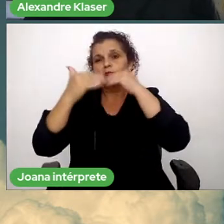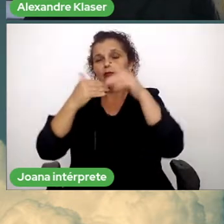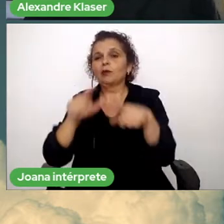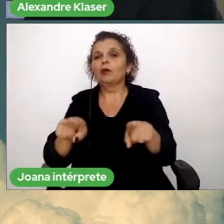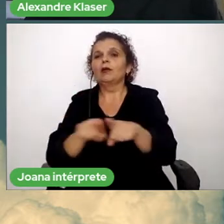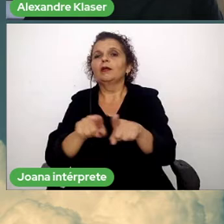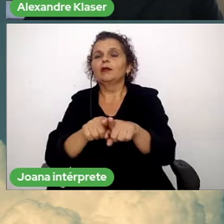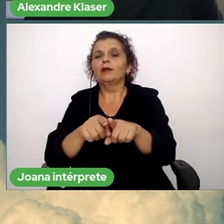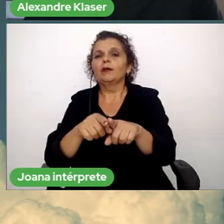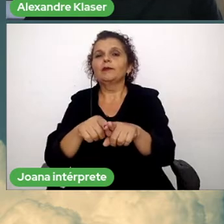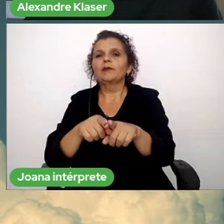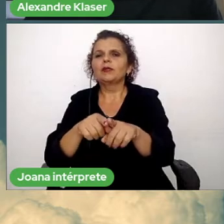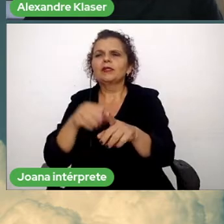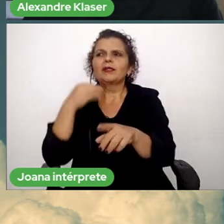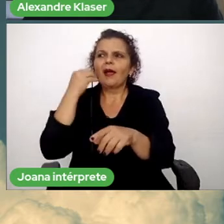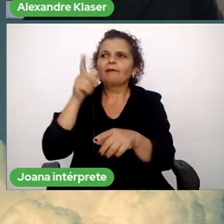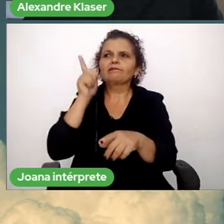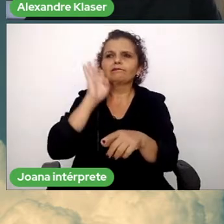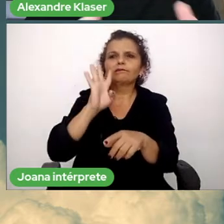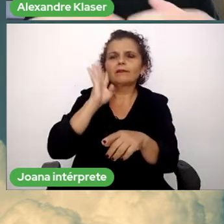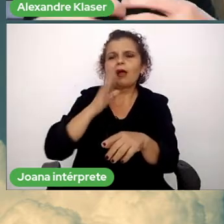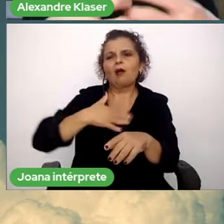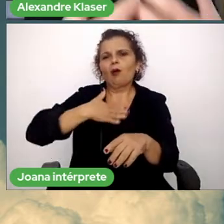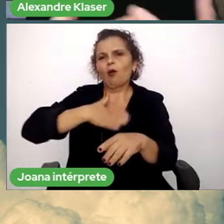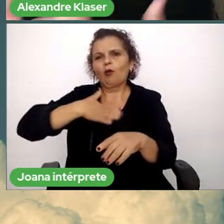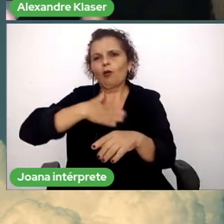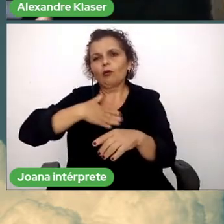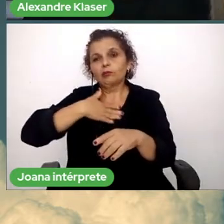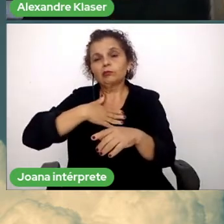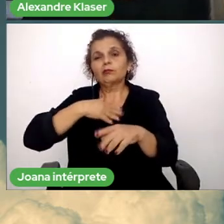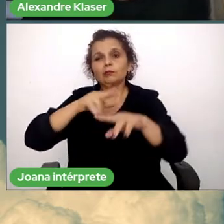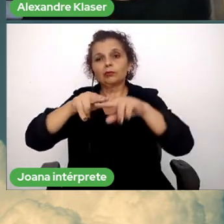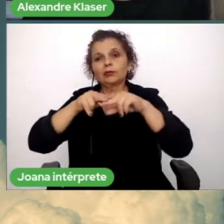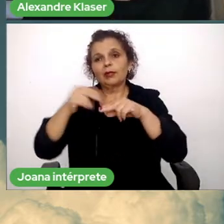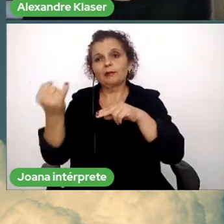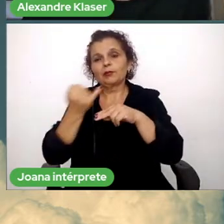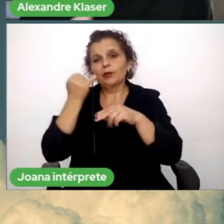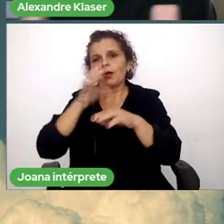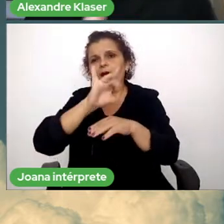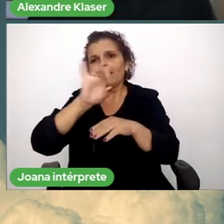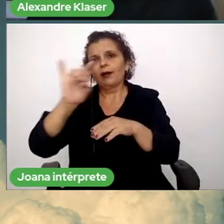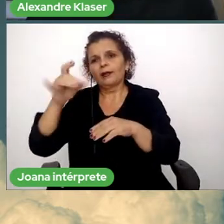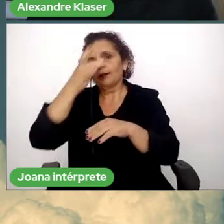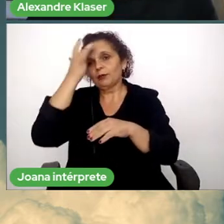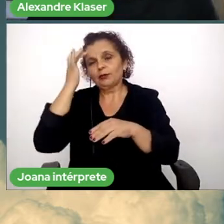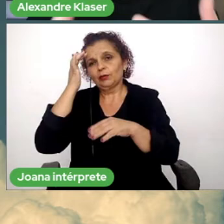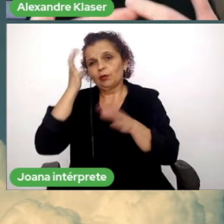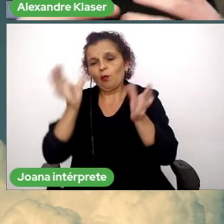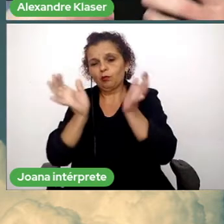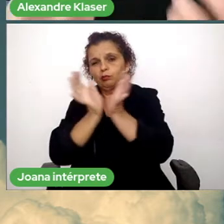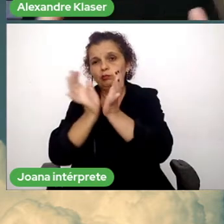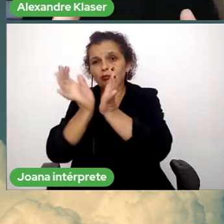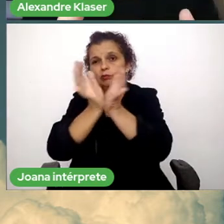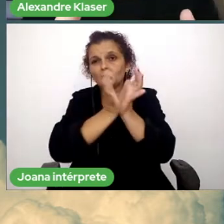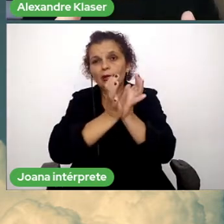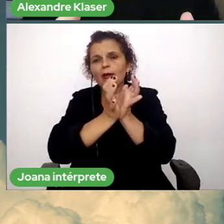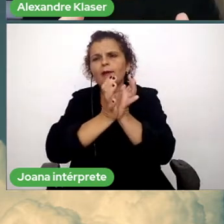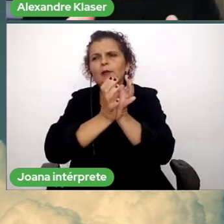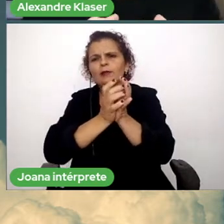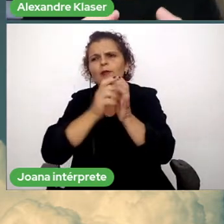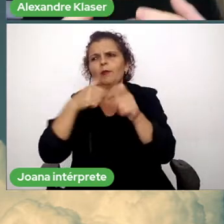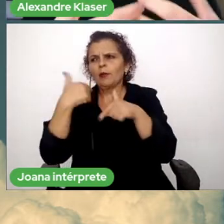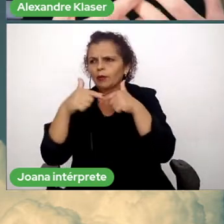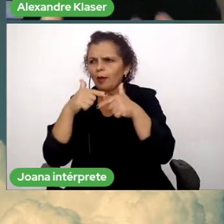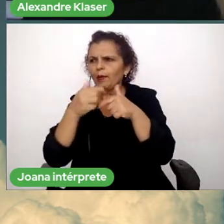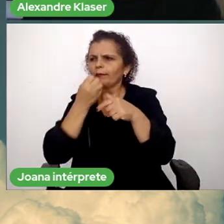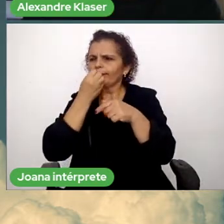inclusive, está sendo divertido para ela. Então, é muito importante que as pessoas, cada pessoa da equipe ou toda a cadeia de valor pensem, o meu trabalho tem